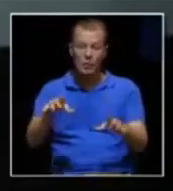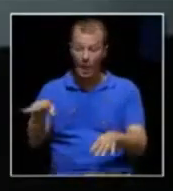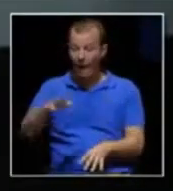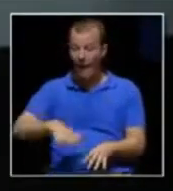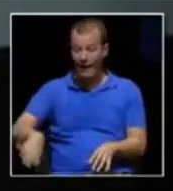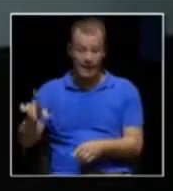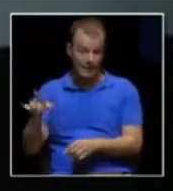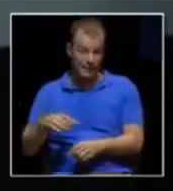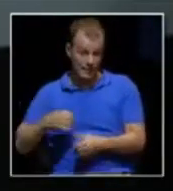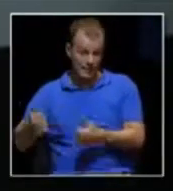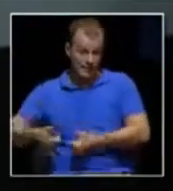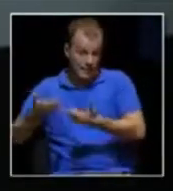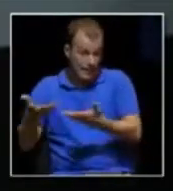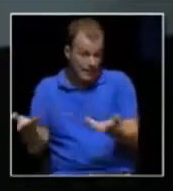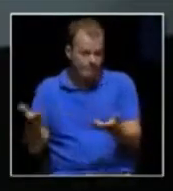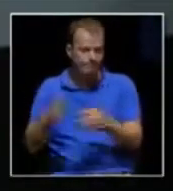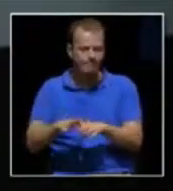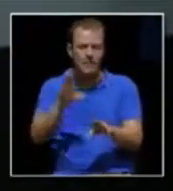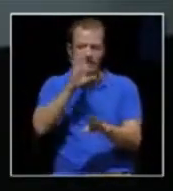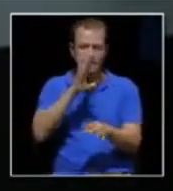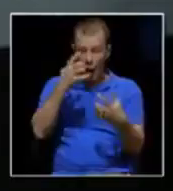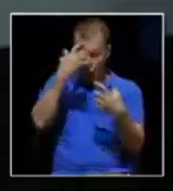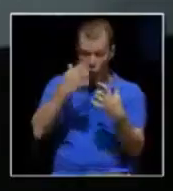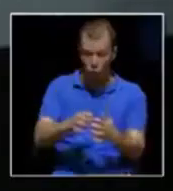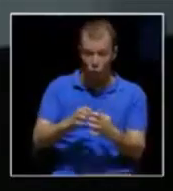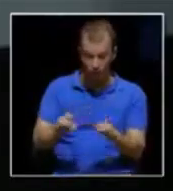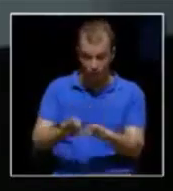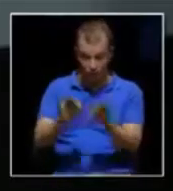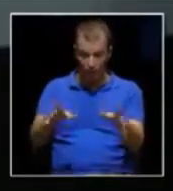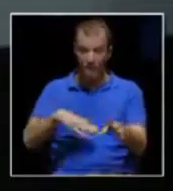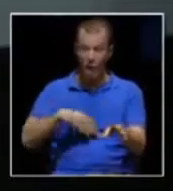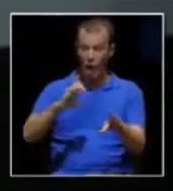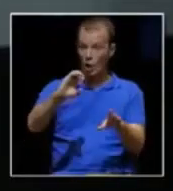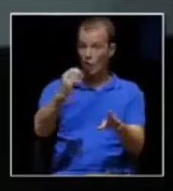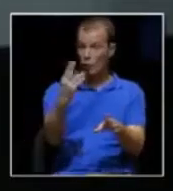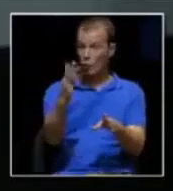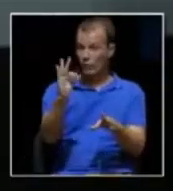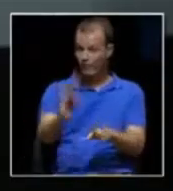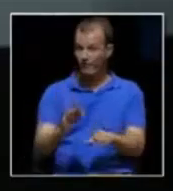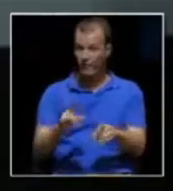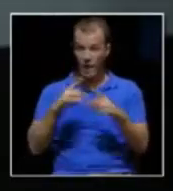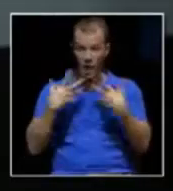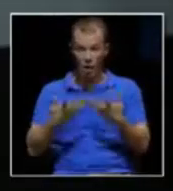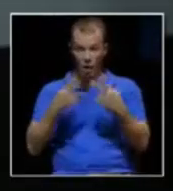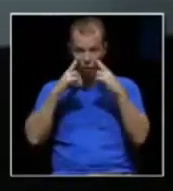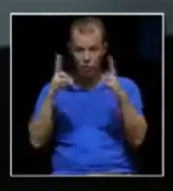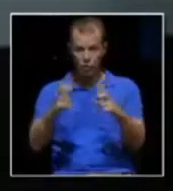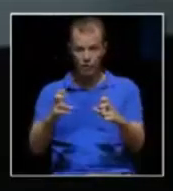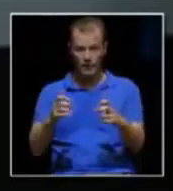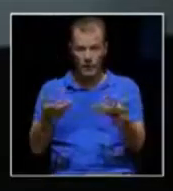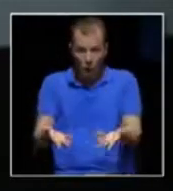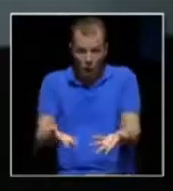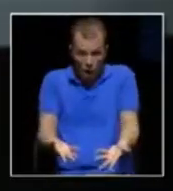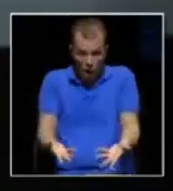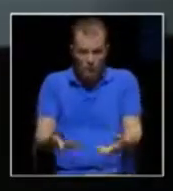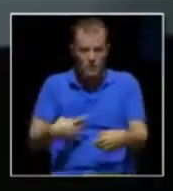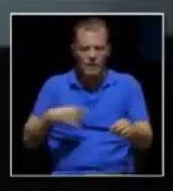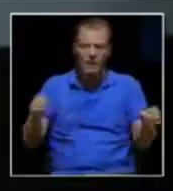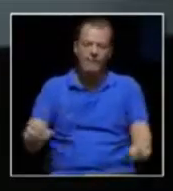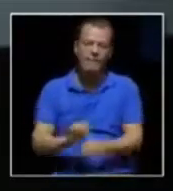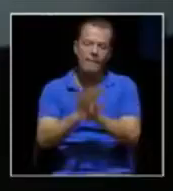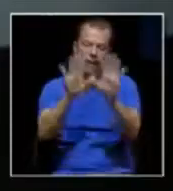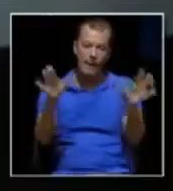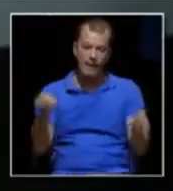cidade. Se ainda houvesse dúvidas, depois do que aconteceu com a obra da CUF e agora com esta nova descoberta, torna-se ainda mais evidente